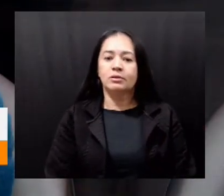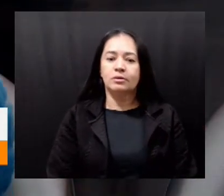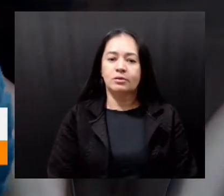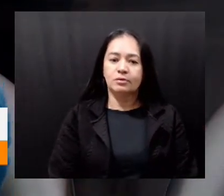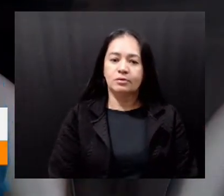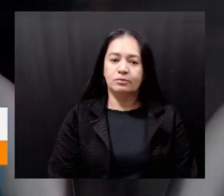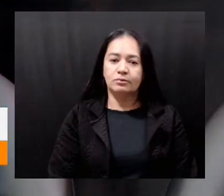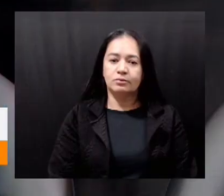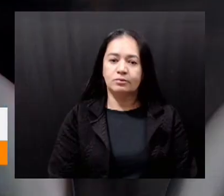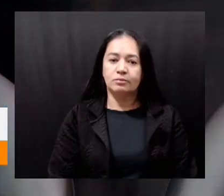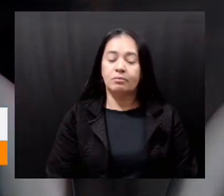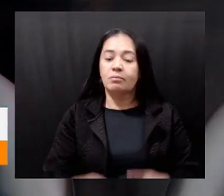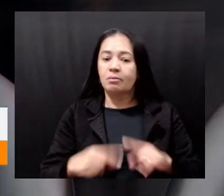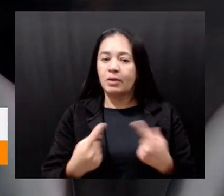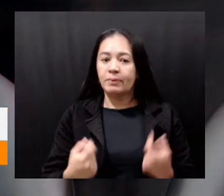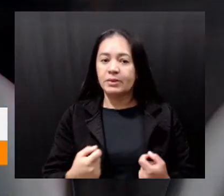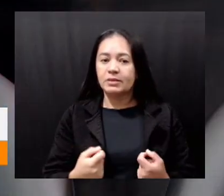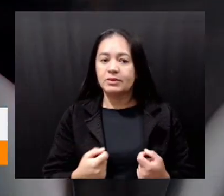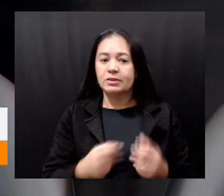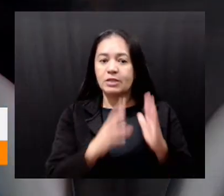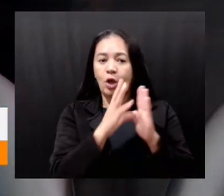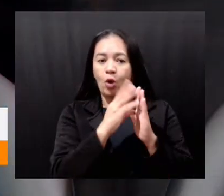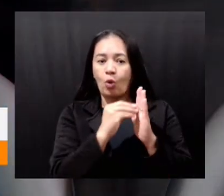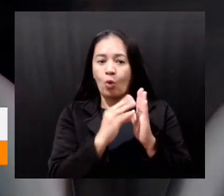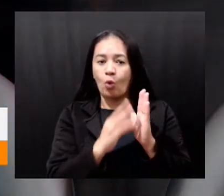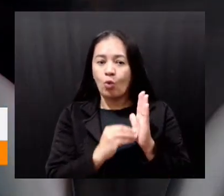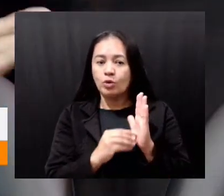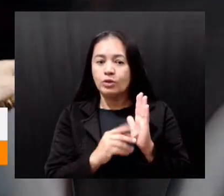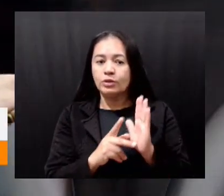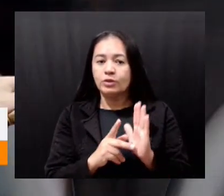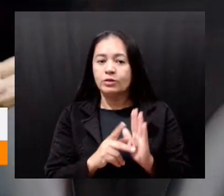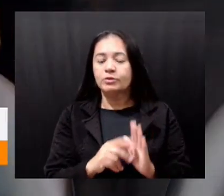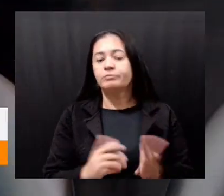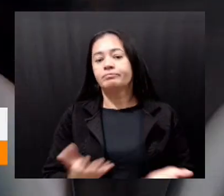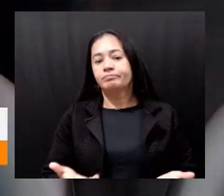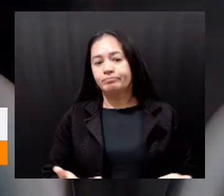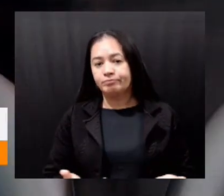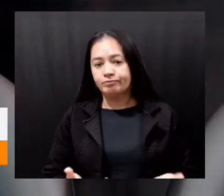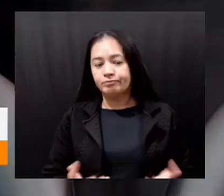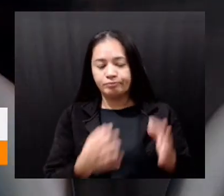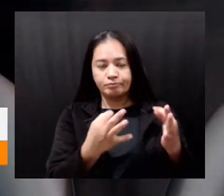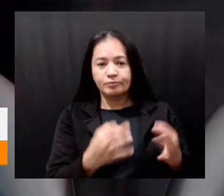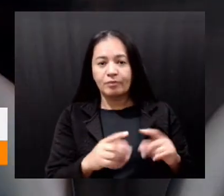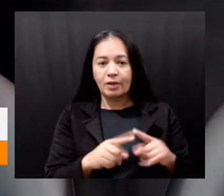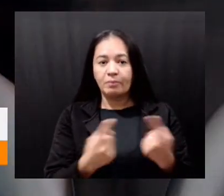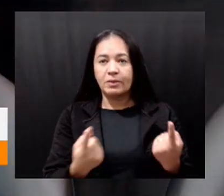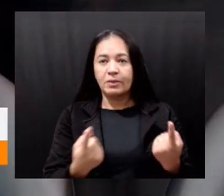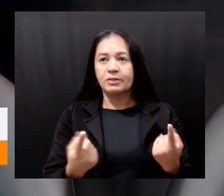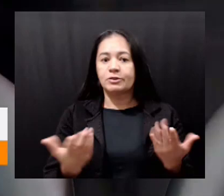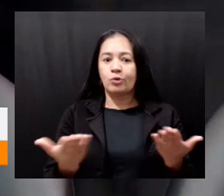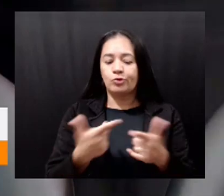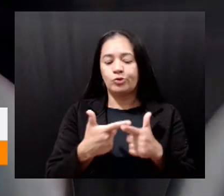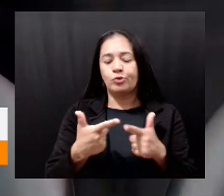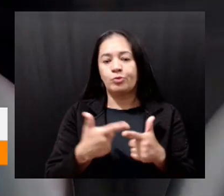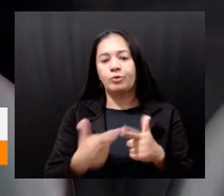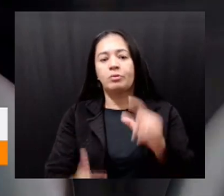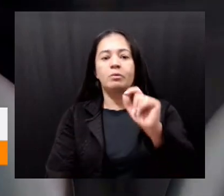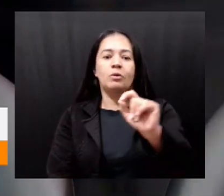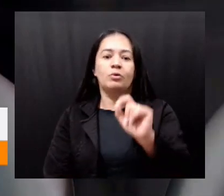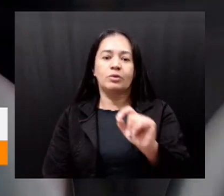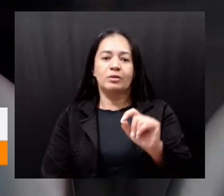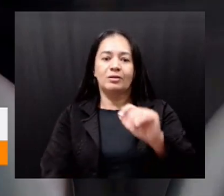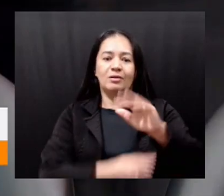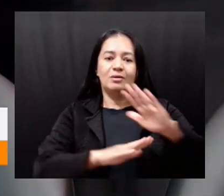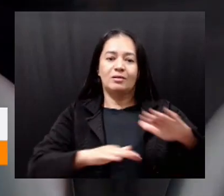um conteúdo que seja mais agressivo, né? O problema é que hoje as crianças elas têm o